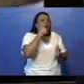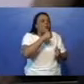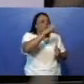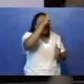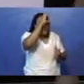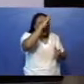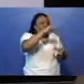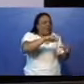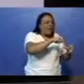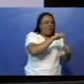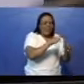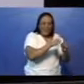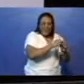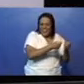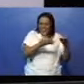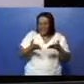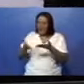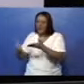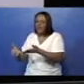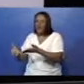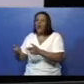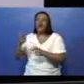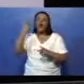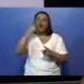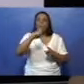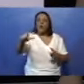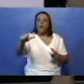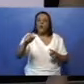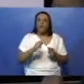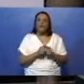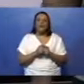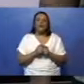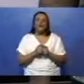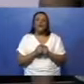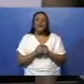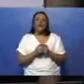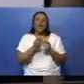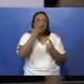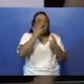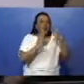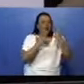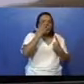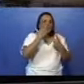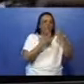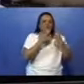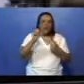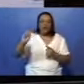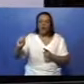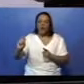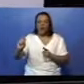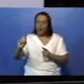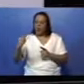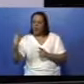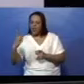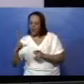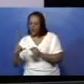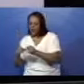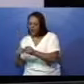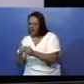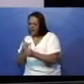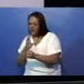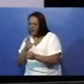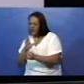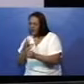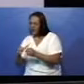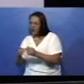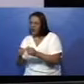o carnaval de olinda os bonecos e encantam os turistas aqui a gente já tá falando